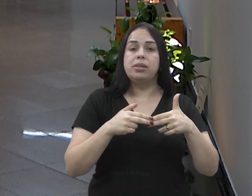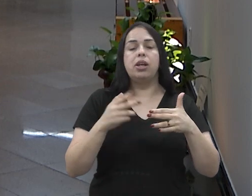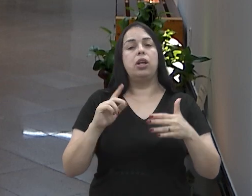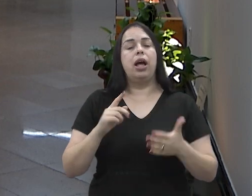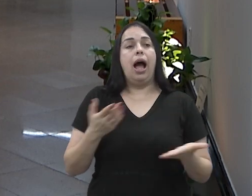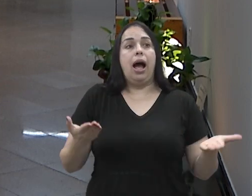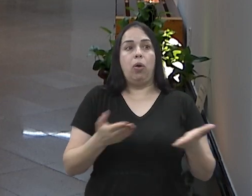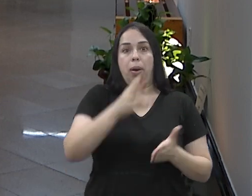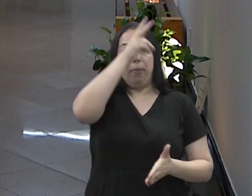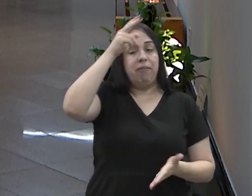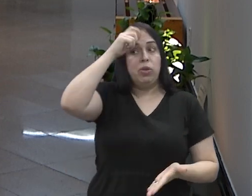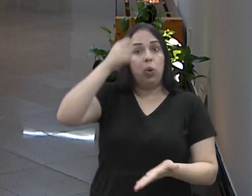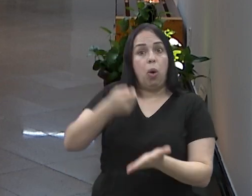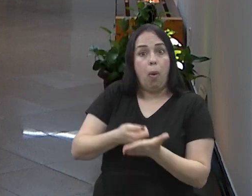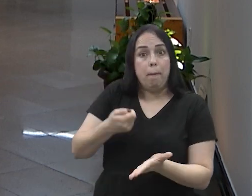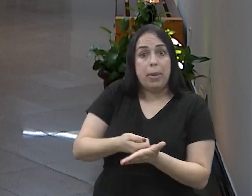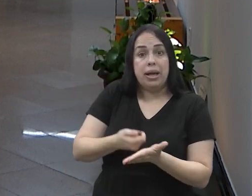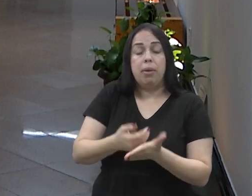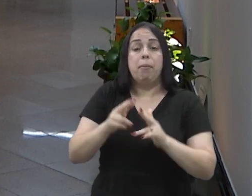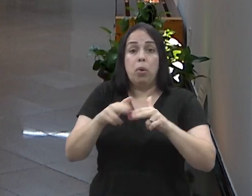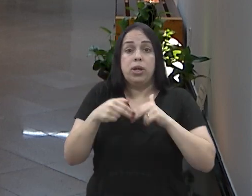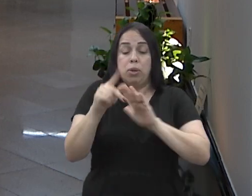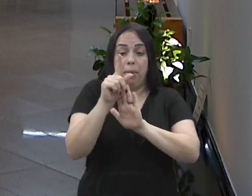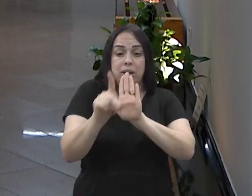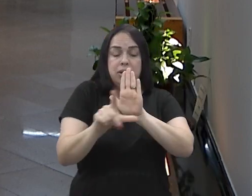uma série de obrigatoriedades, de